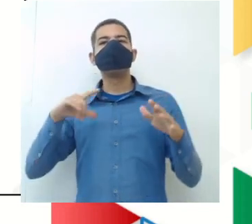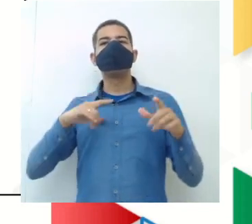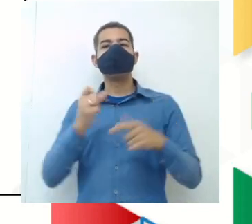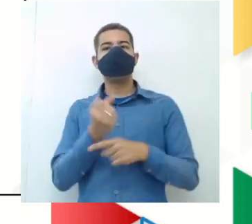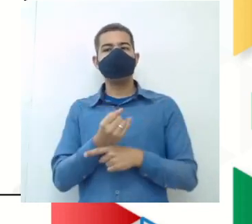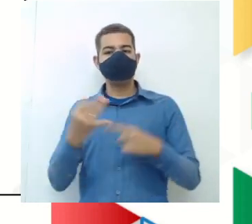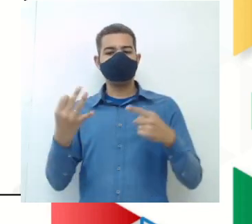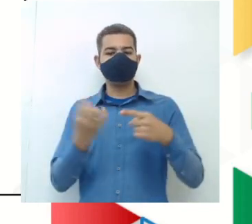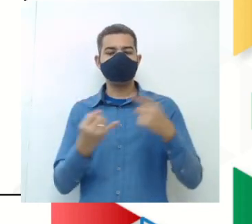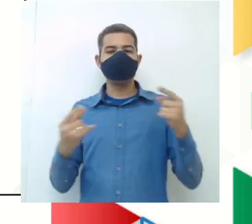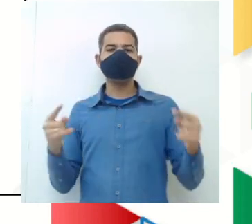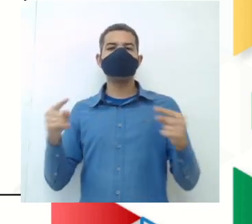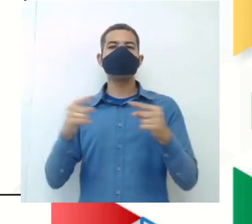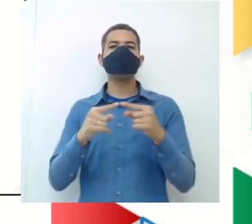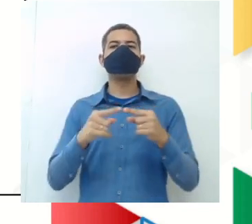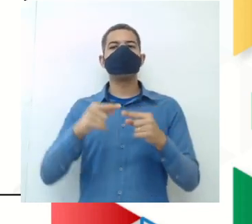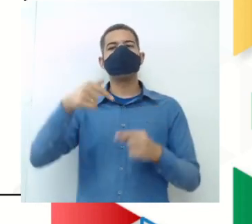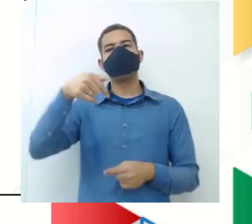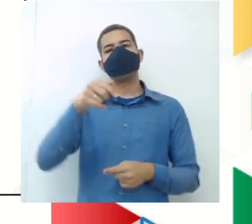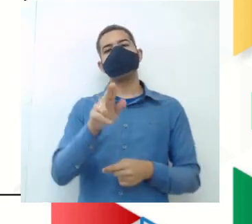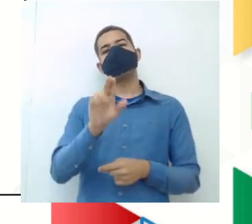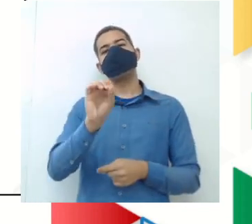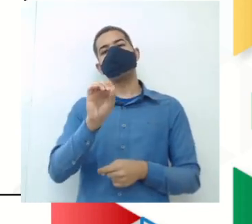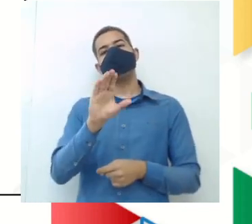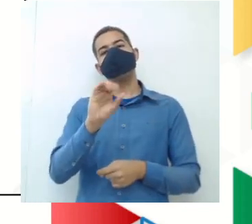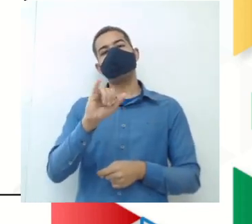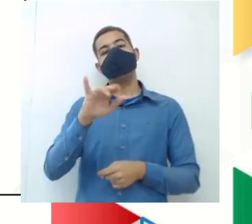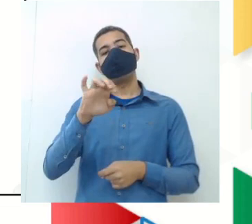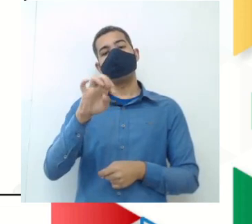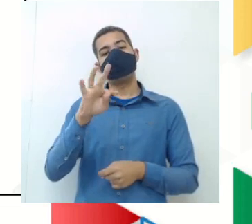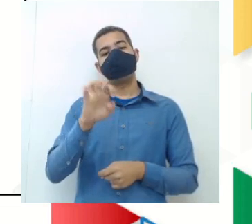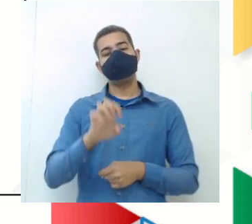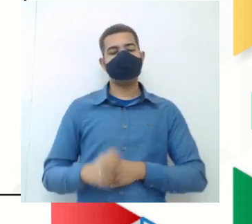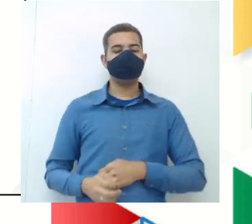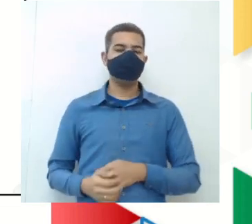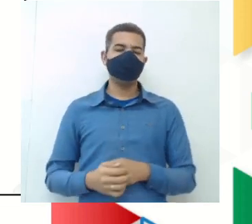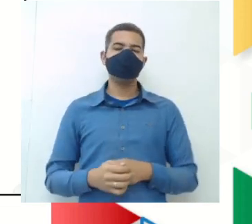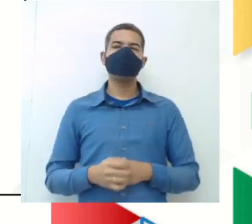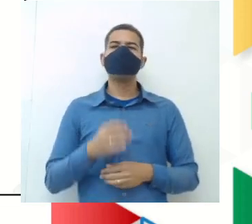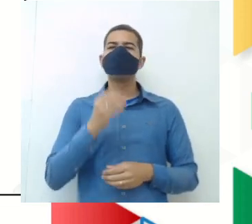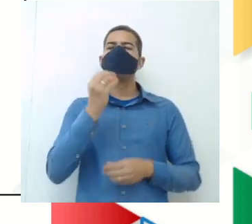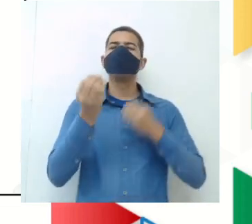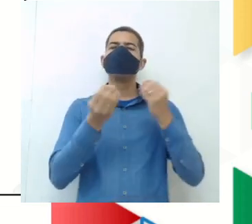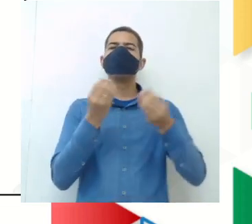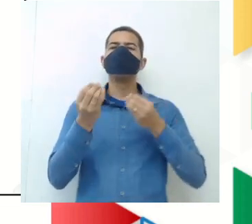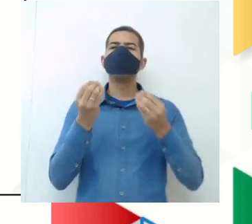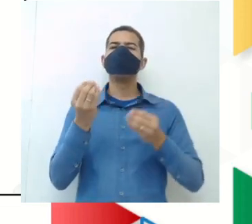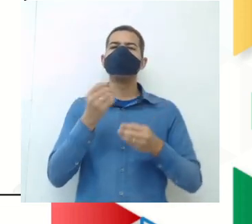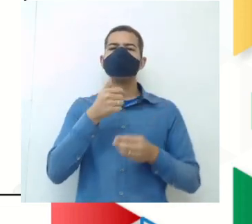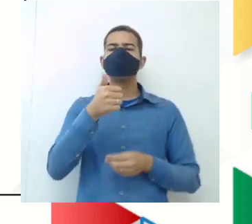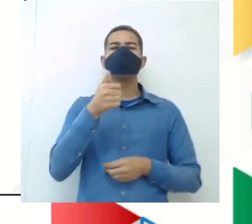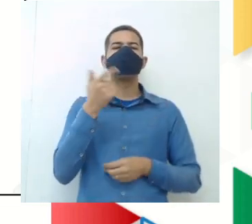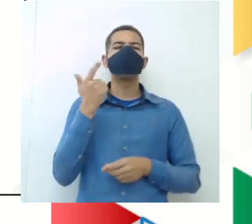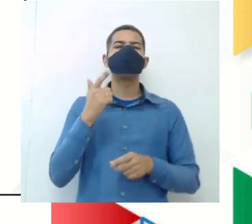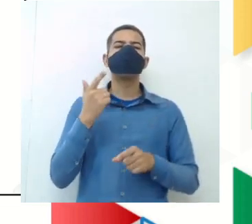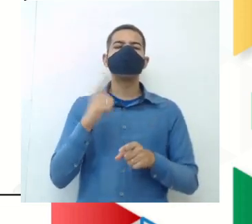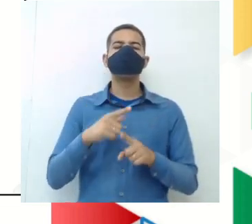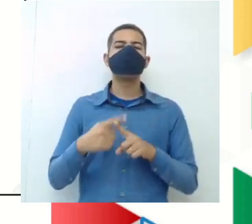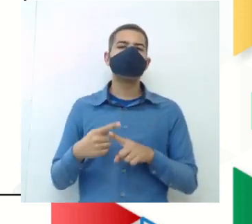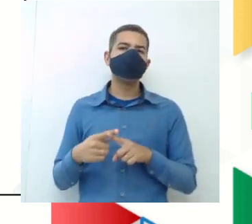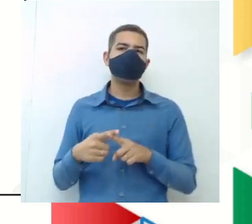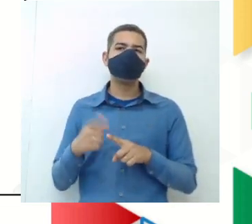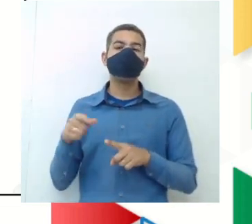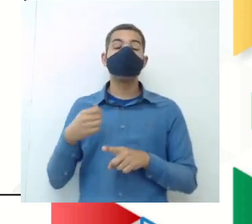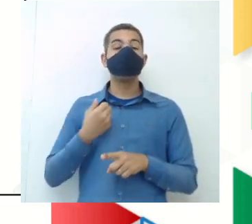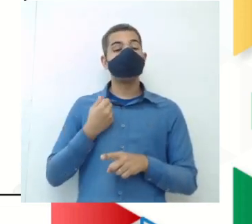como quociente. Qual a vantagem da fração como quociente? É quando eu faço a divisão pura. Quando eu pego o numerador e